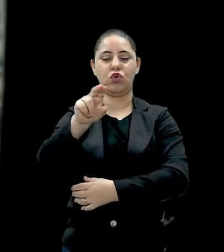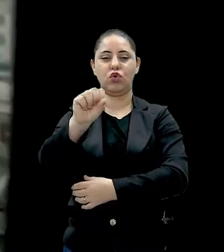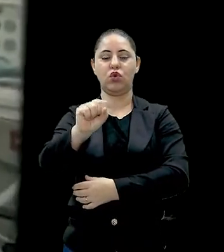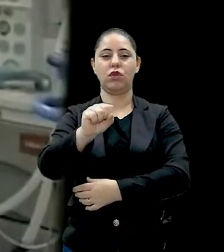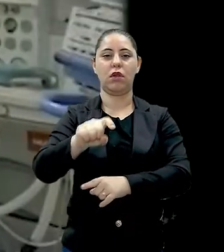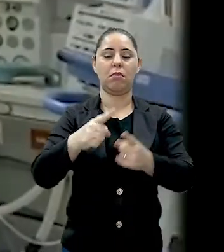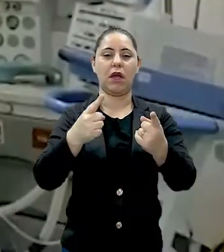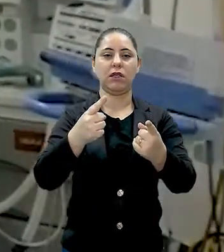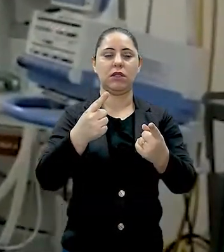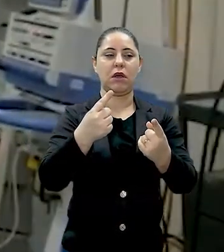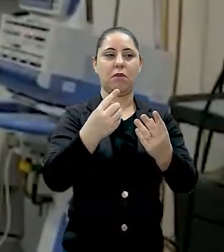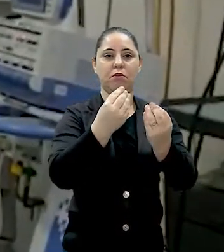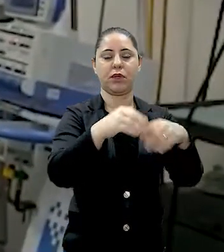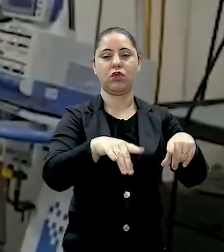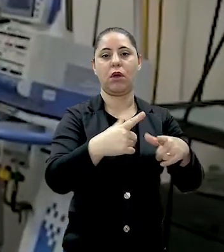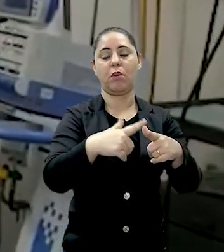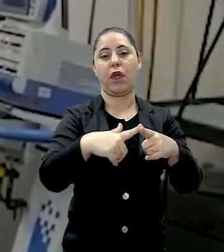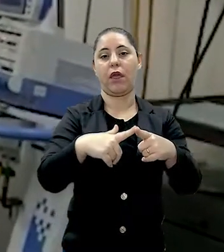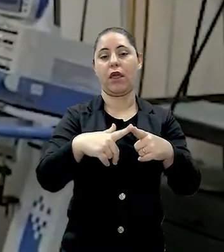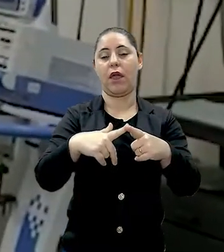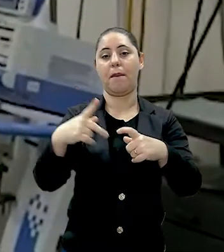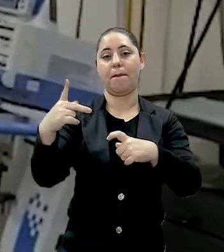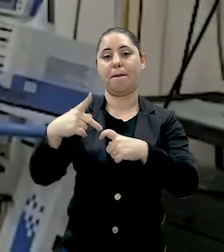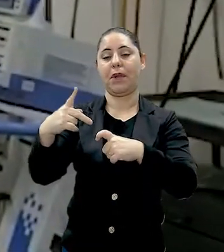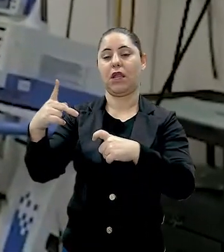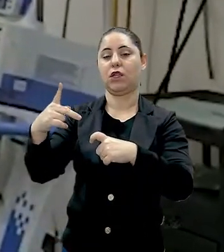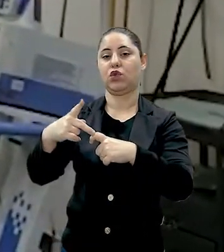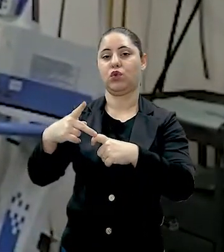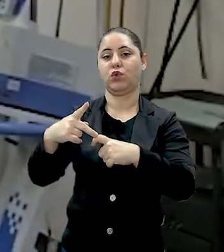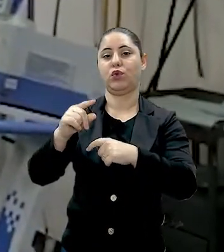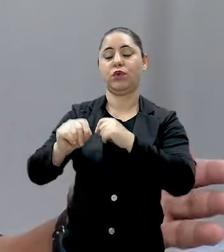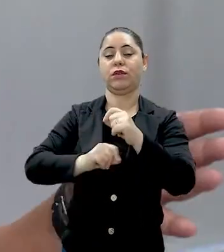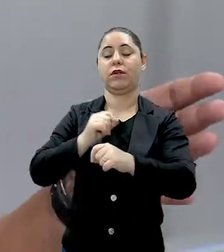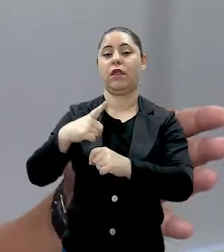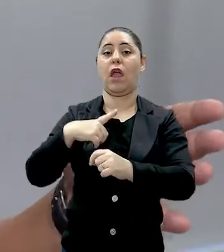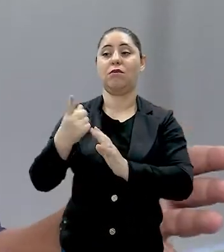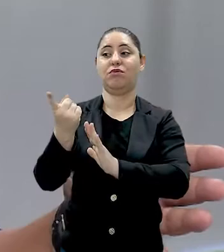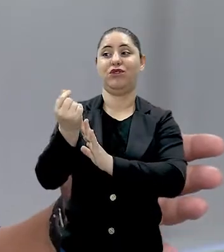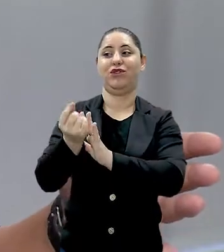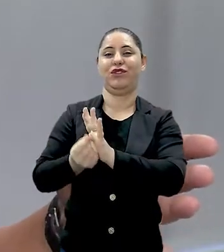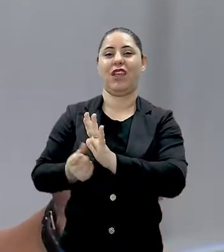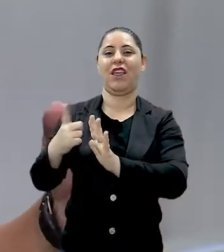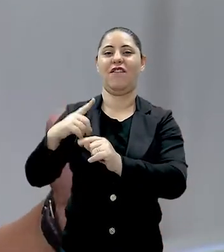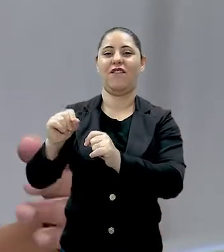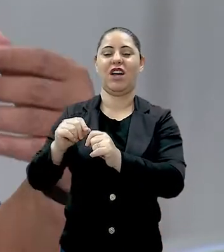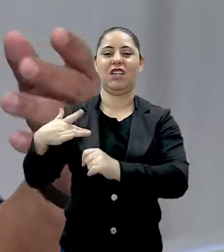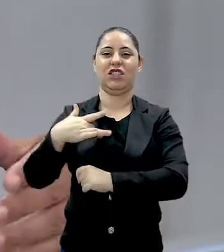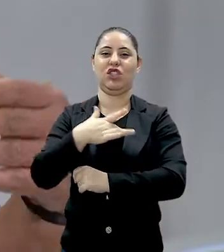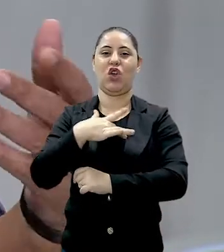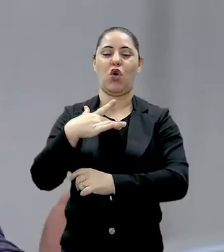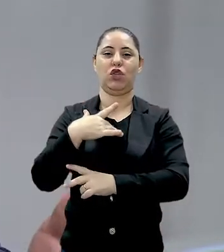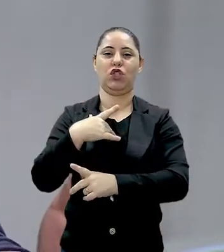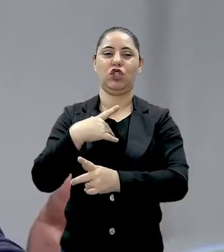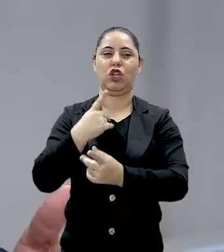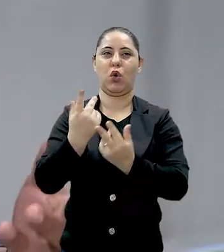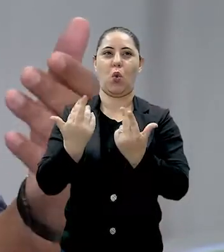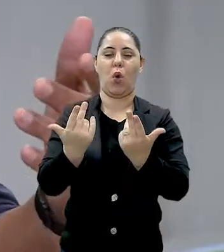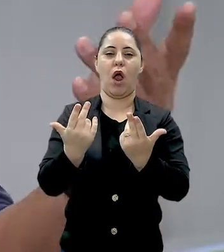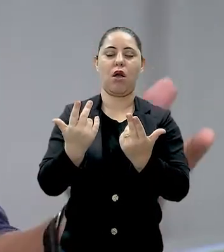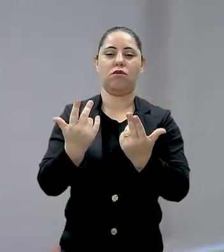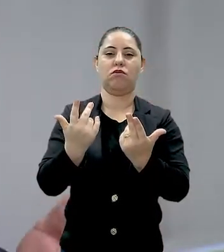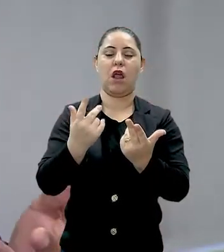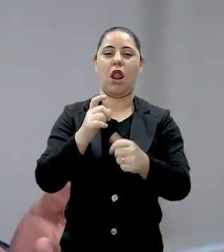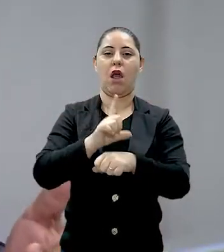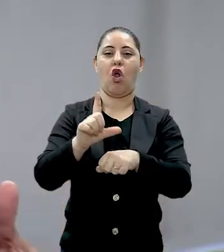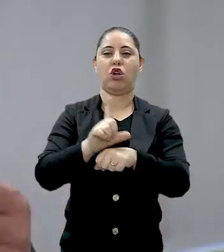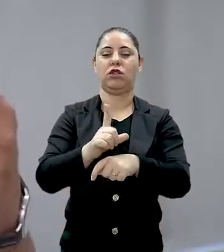acaba boicotando o SUS para privilegiar os planos de saúde particulares, que dá dinheiro, né, e que faz da saúde um grande comércio em